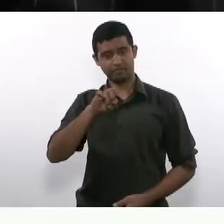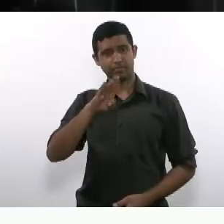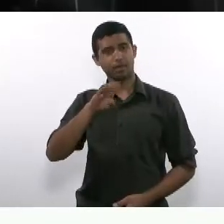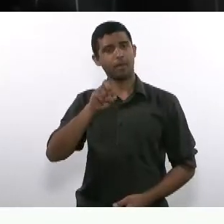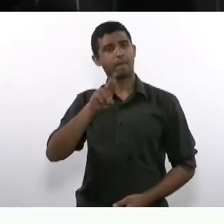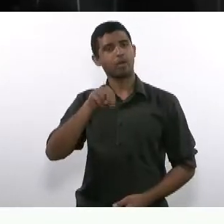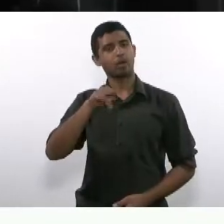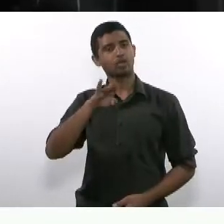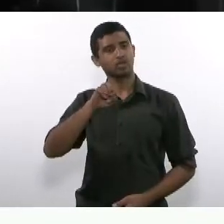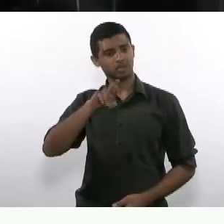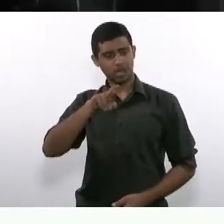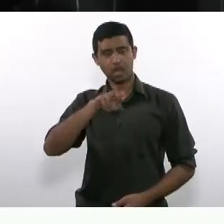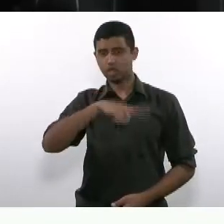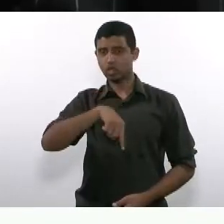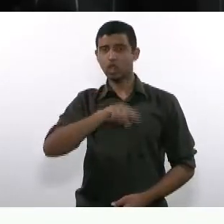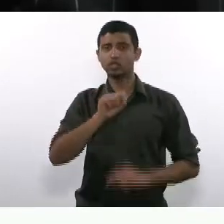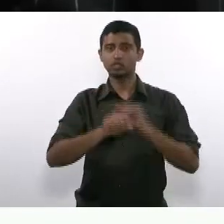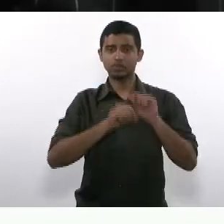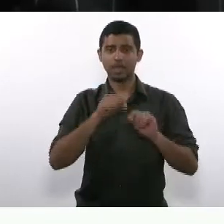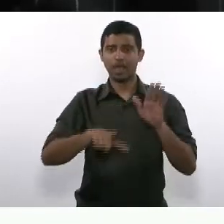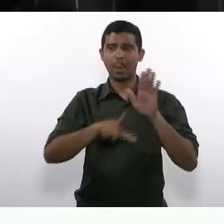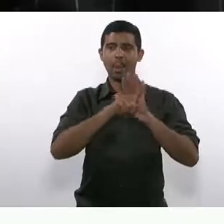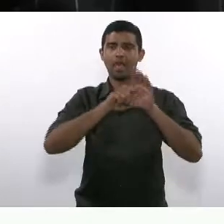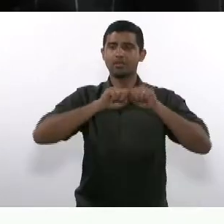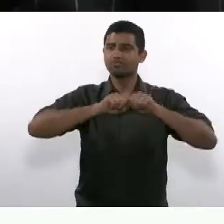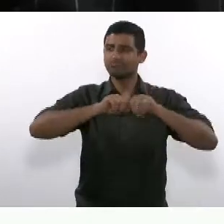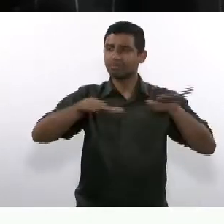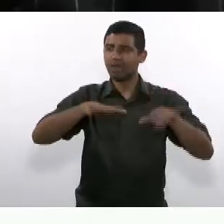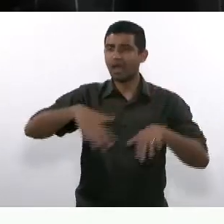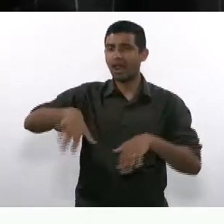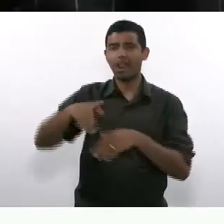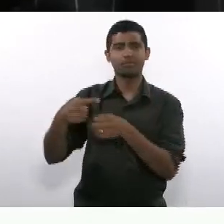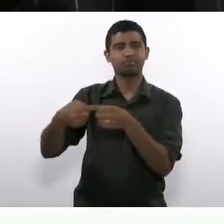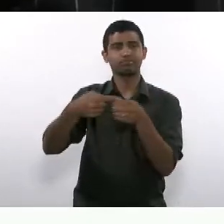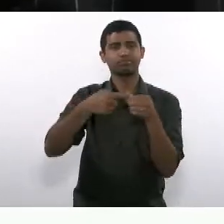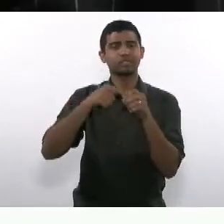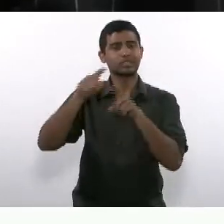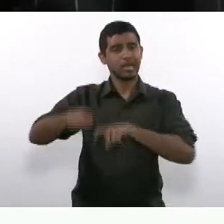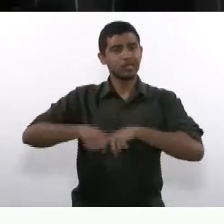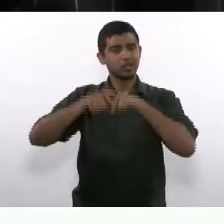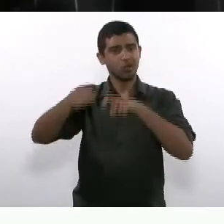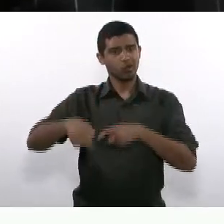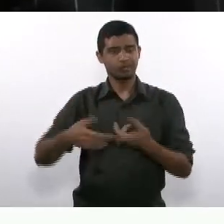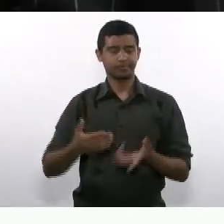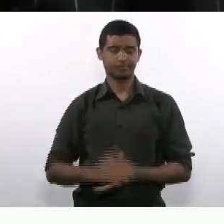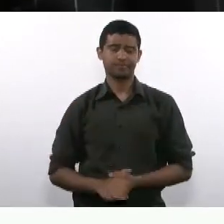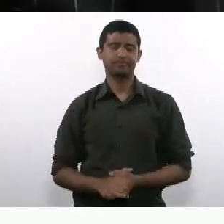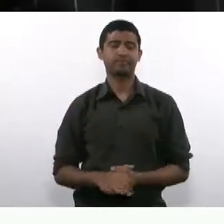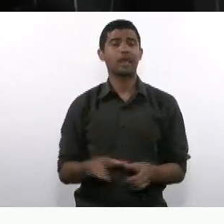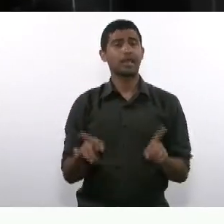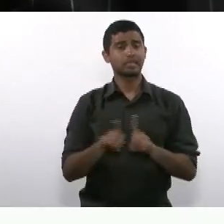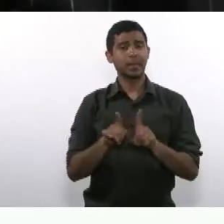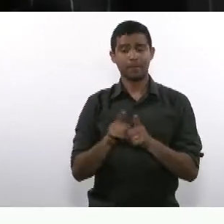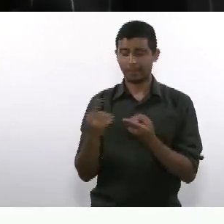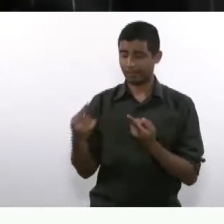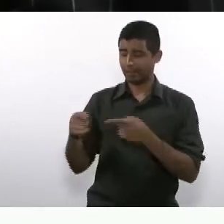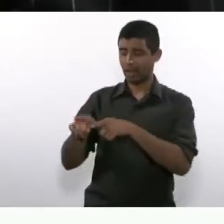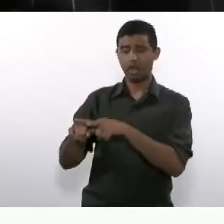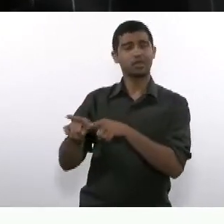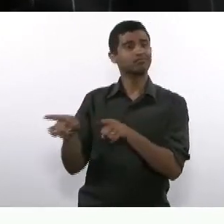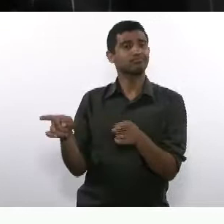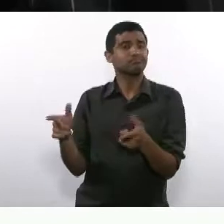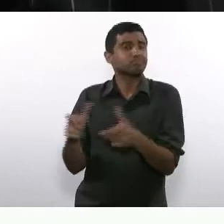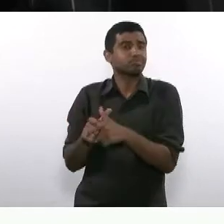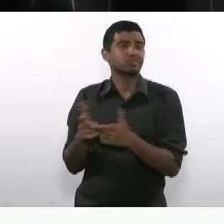poder levar a lei para o interior, para os pequenos produtores, né? E também para os pequenos patrocinadores. Muitos